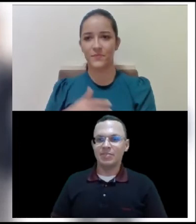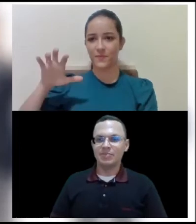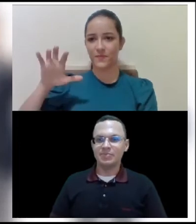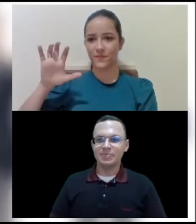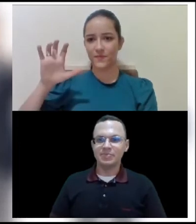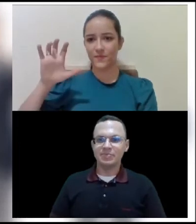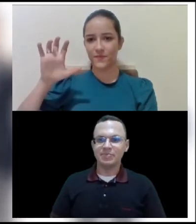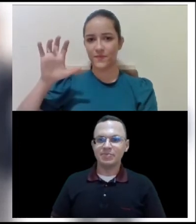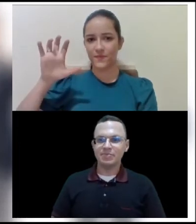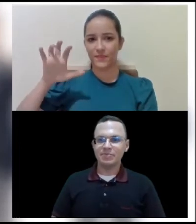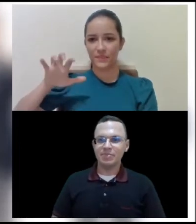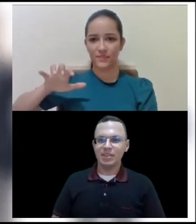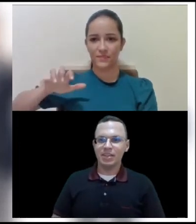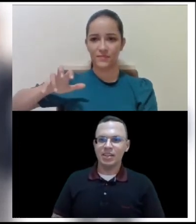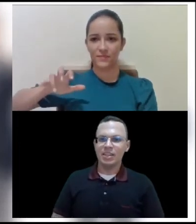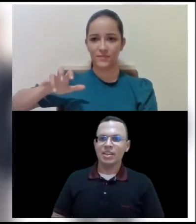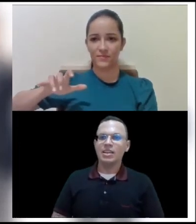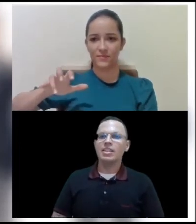Aranha.